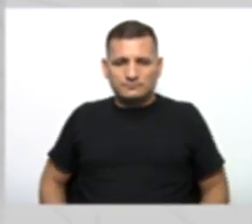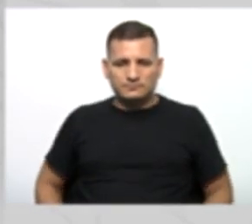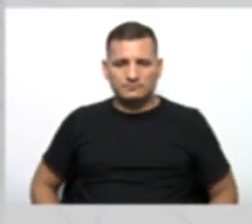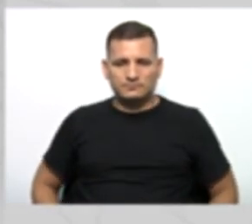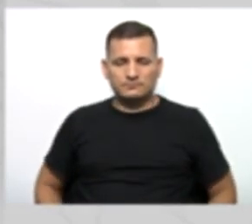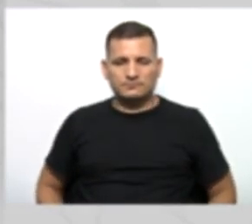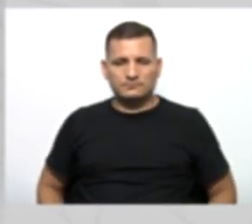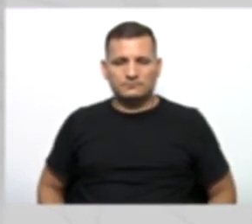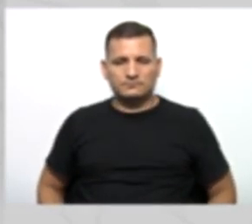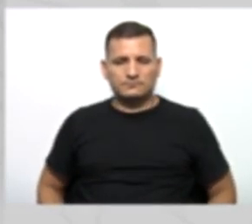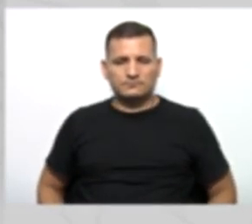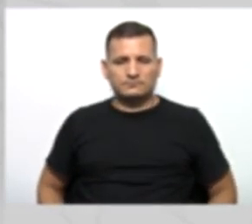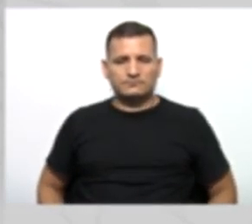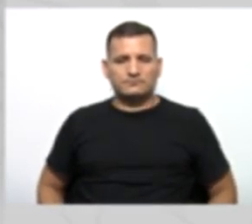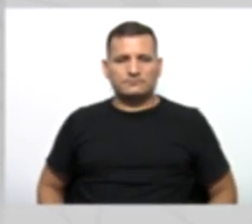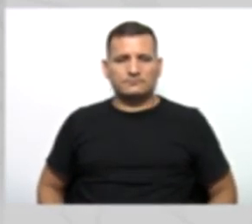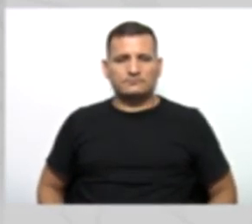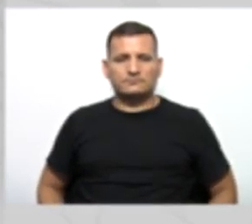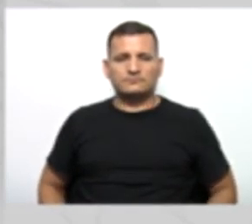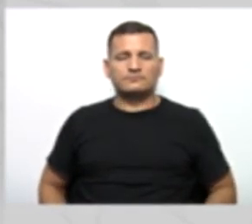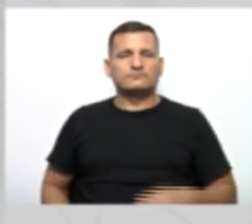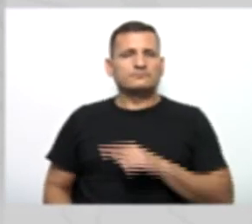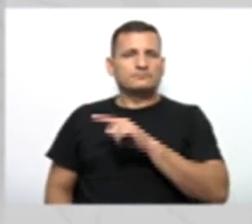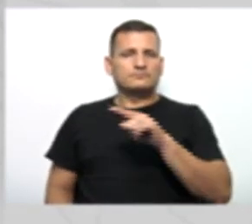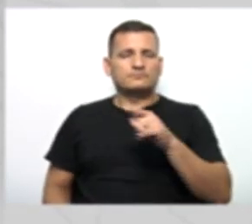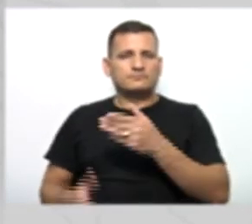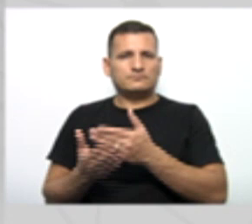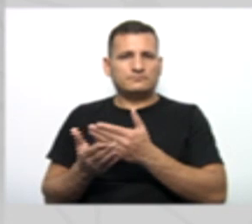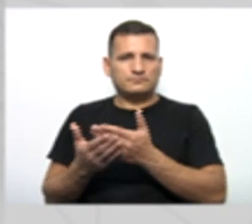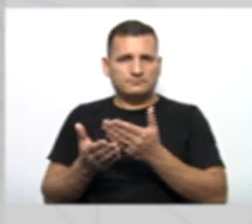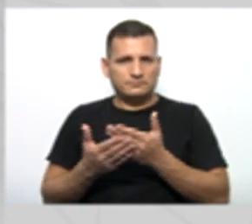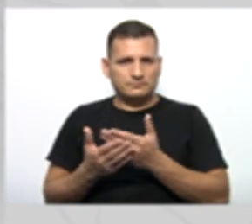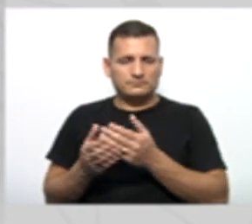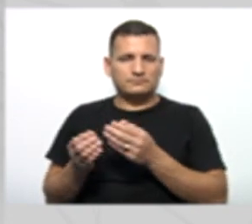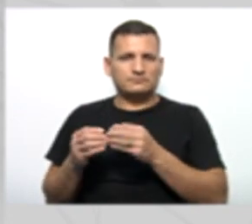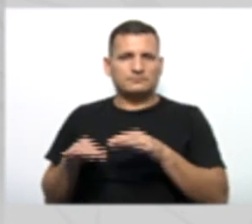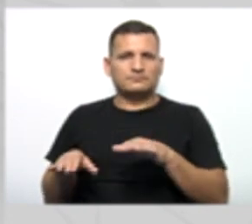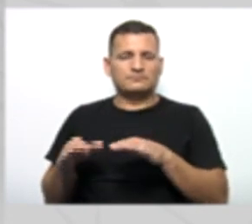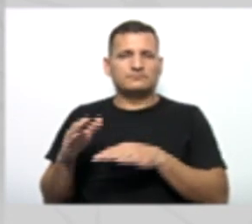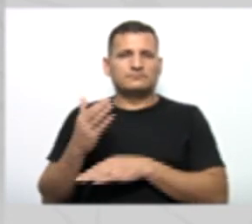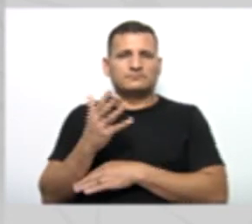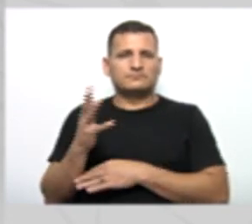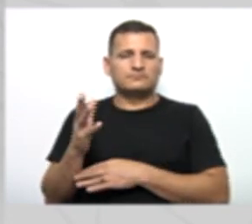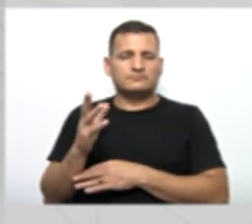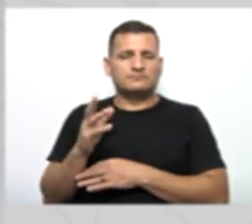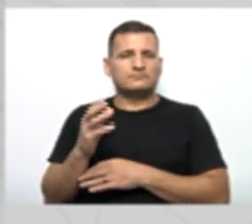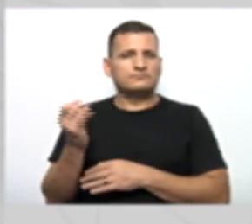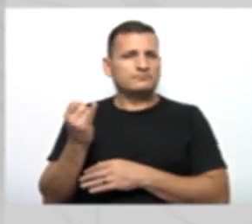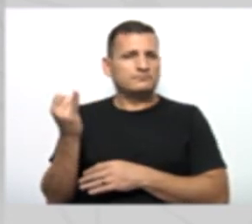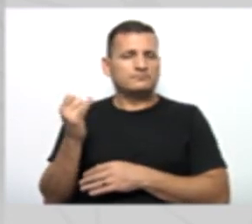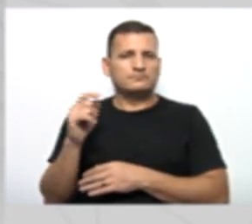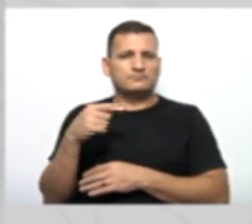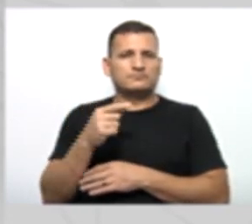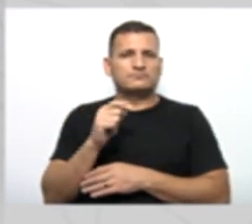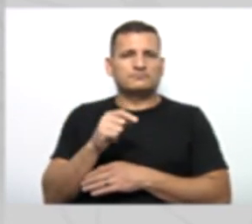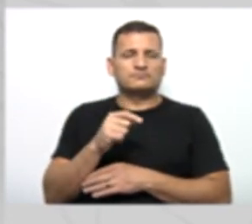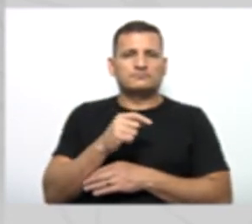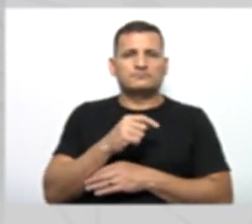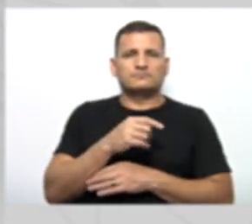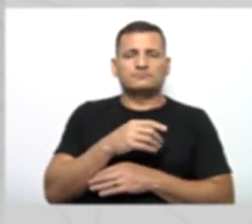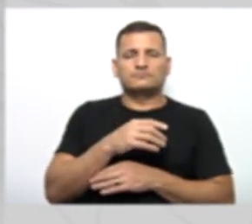Esses estudos de impacto ambiental, ele é útil depois para que os órgãos competentes possam realizar